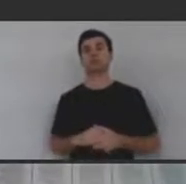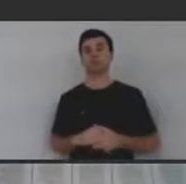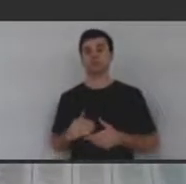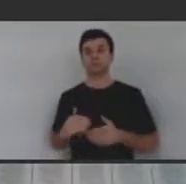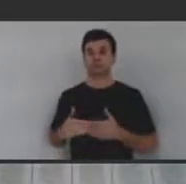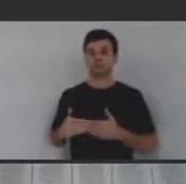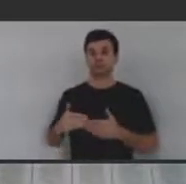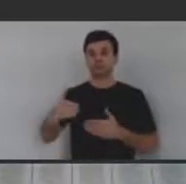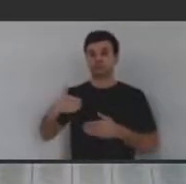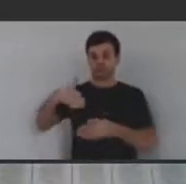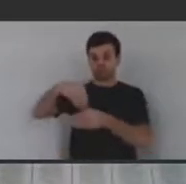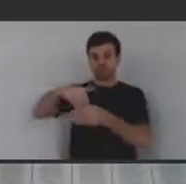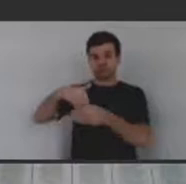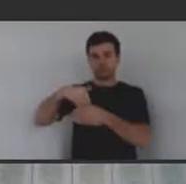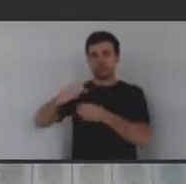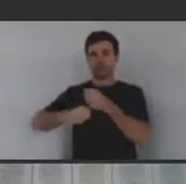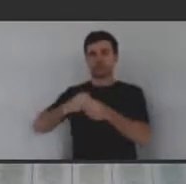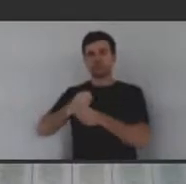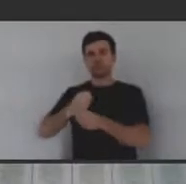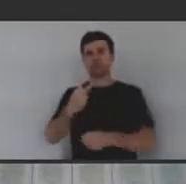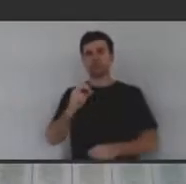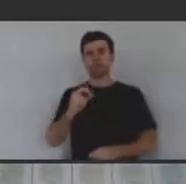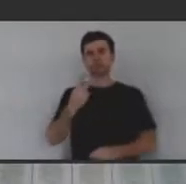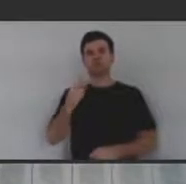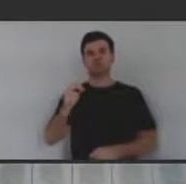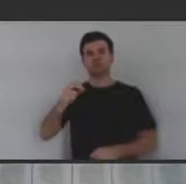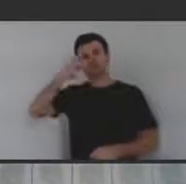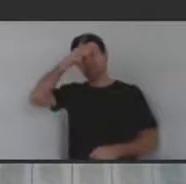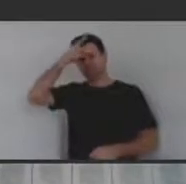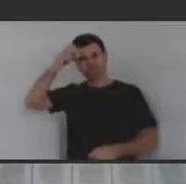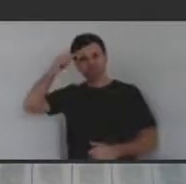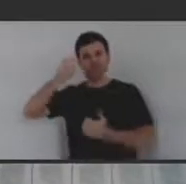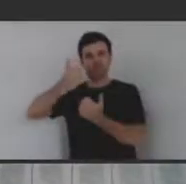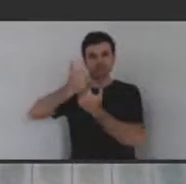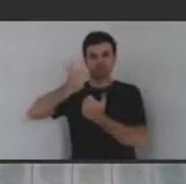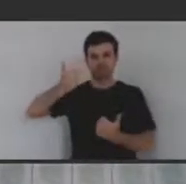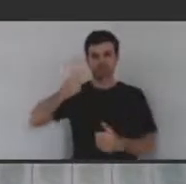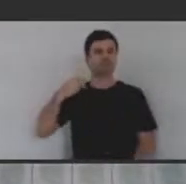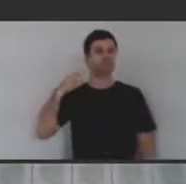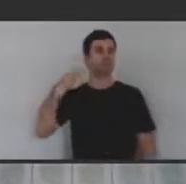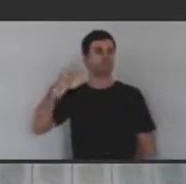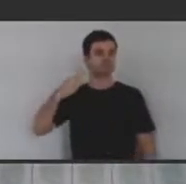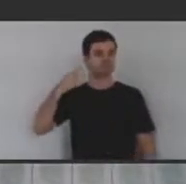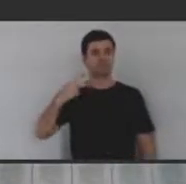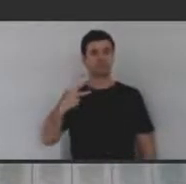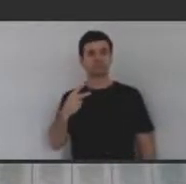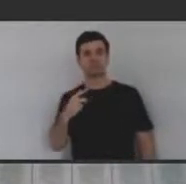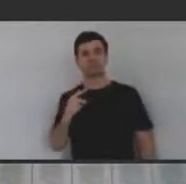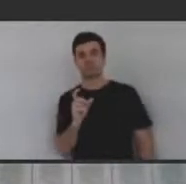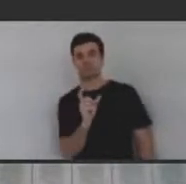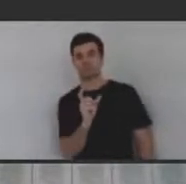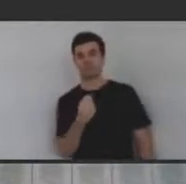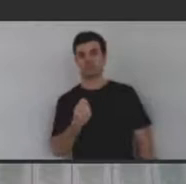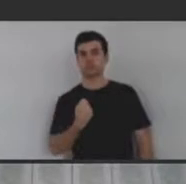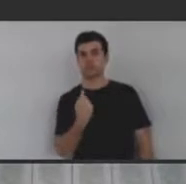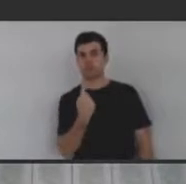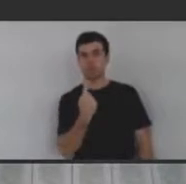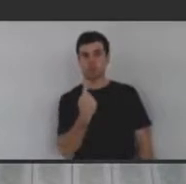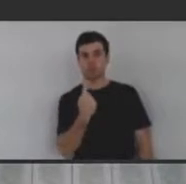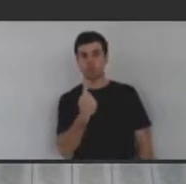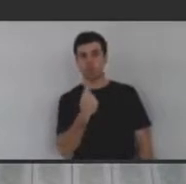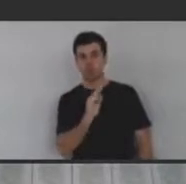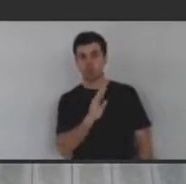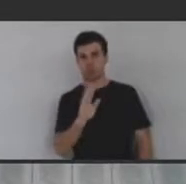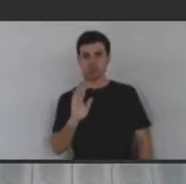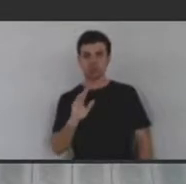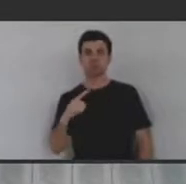de 2020 para prefeito, vice-prefeito e vereadores. Parágrafo único. Para fim desse ato, considera-se que agente público da Câmara